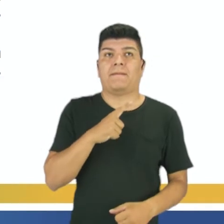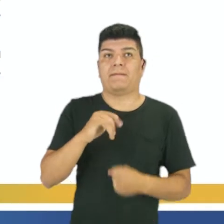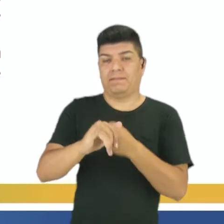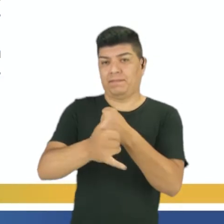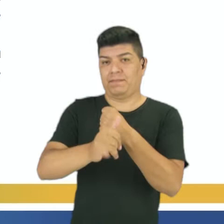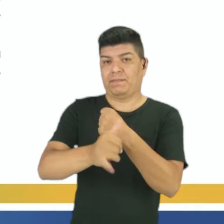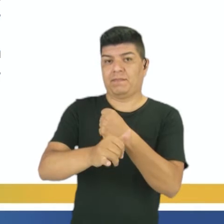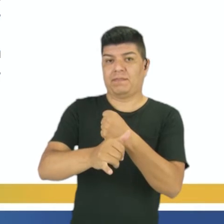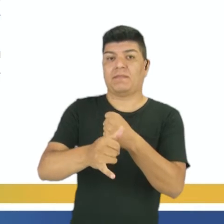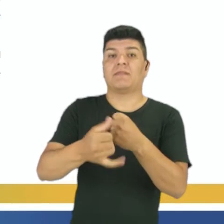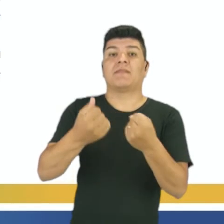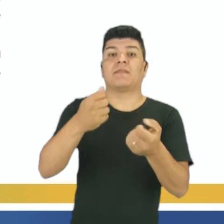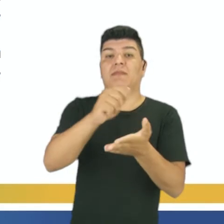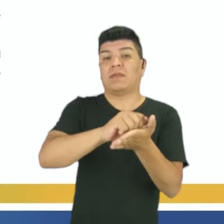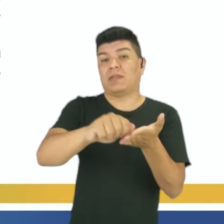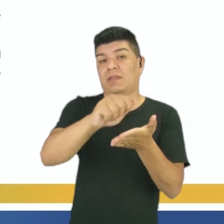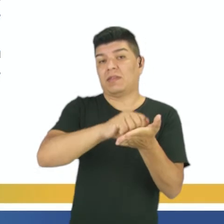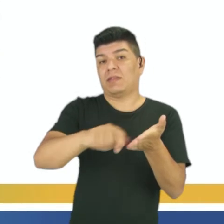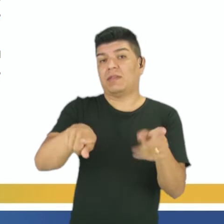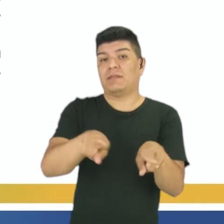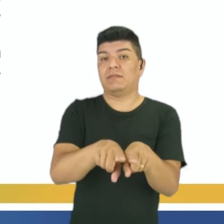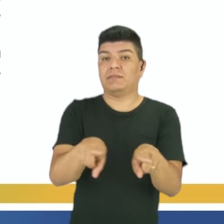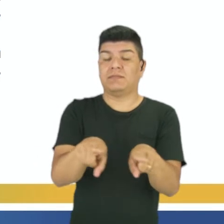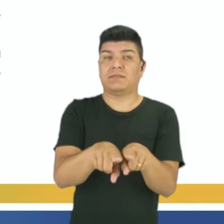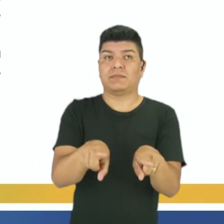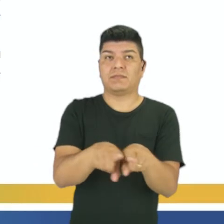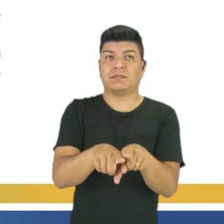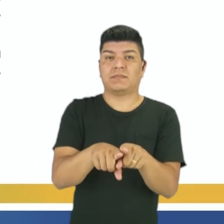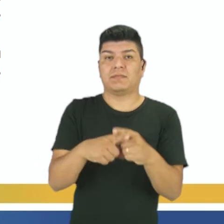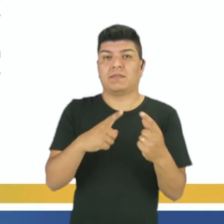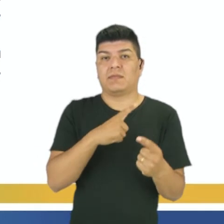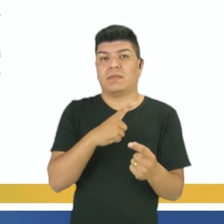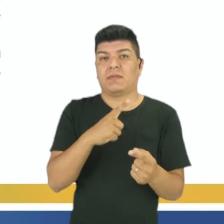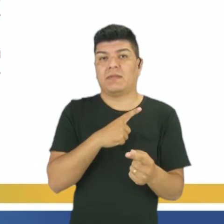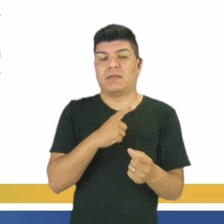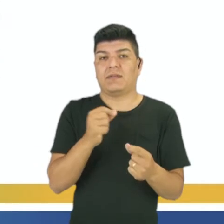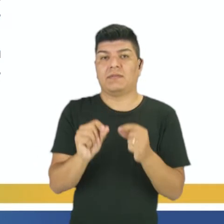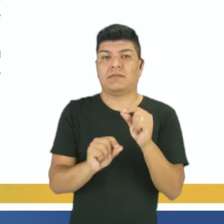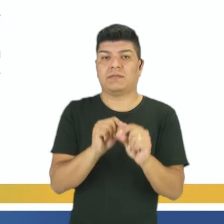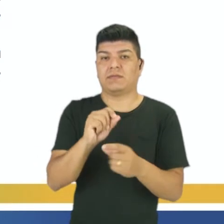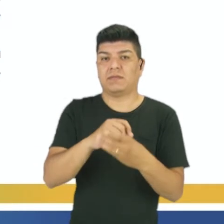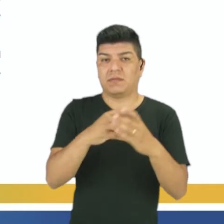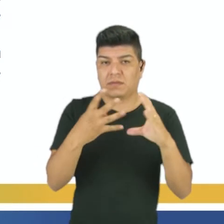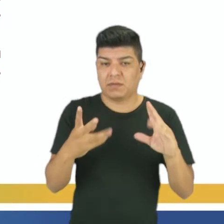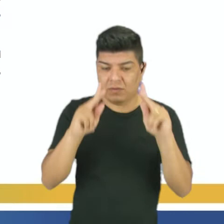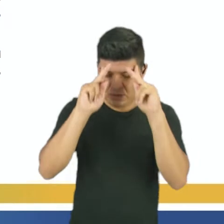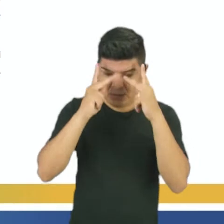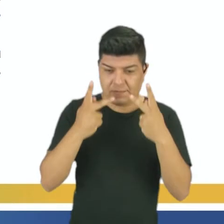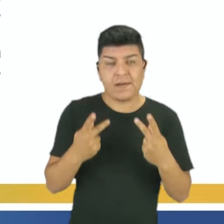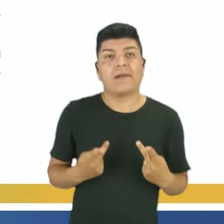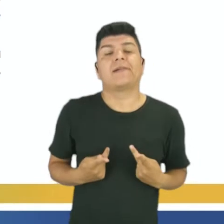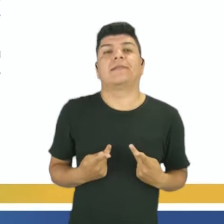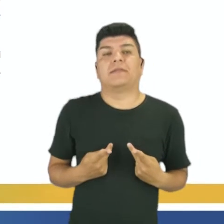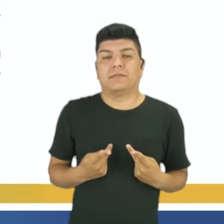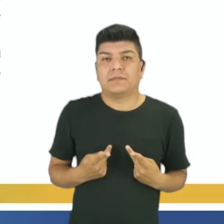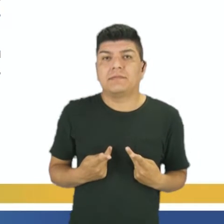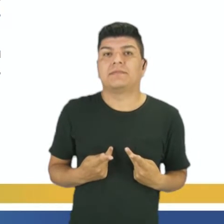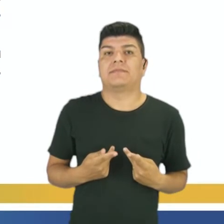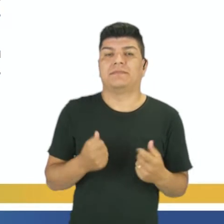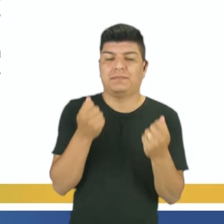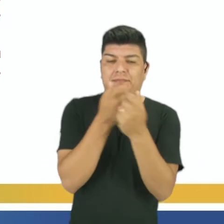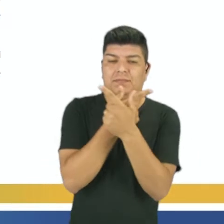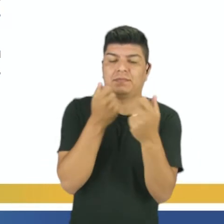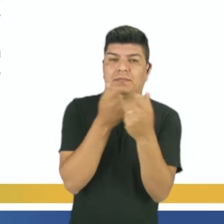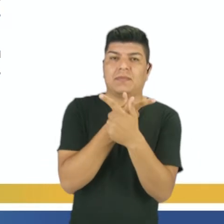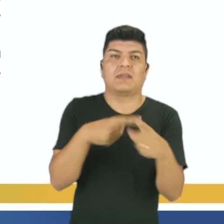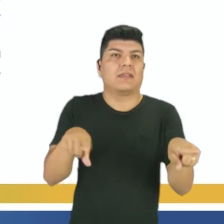crônica descritiva. Nessa há uma exploração de caracteres humanos,